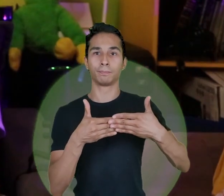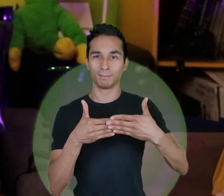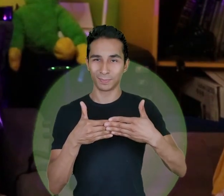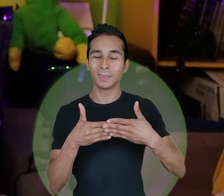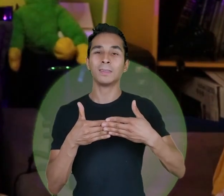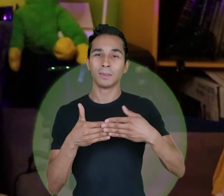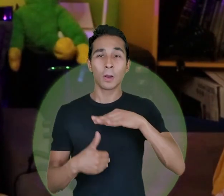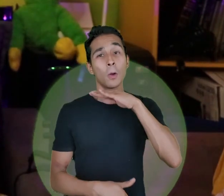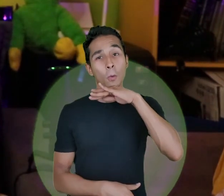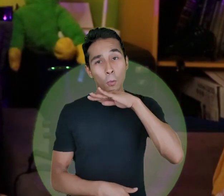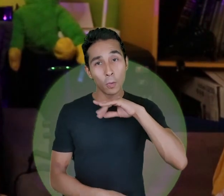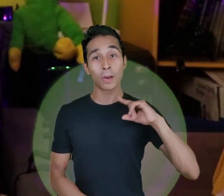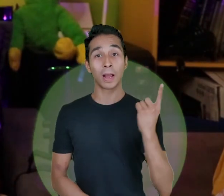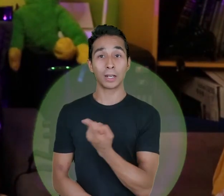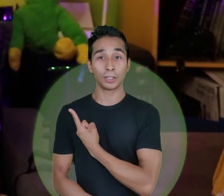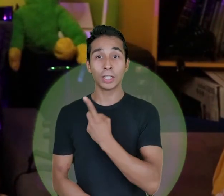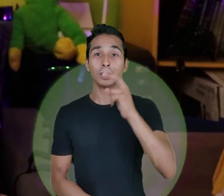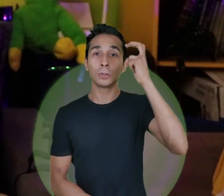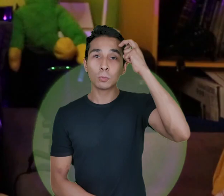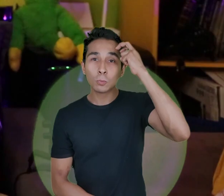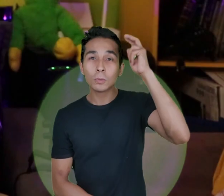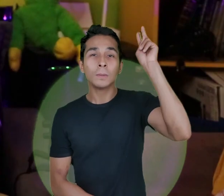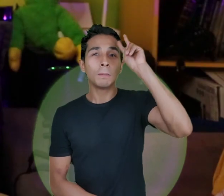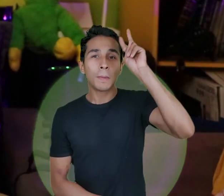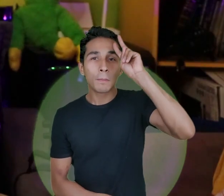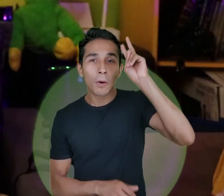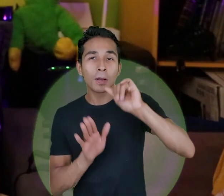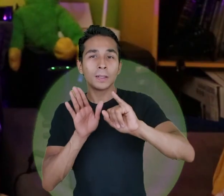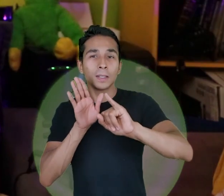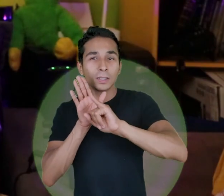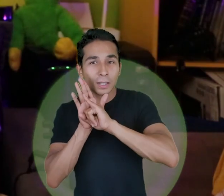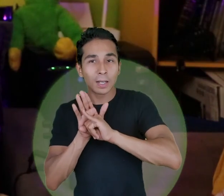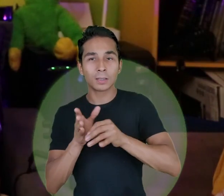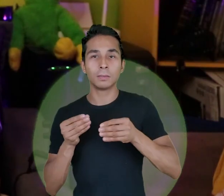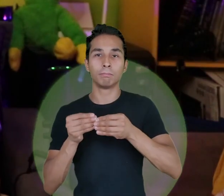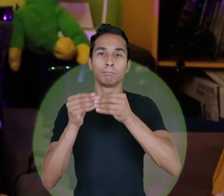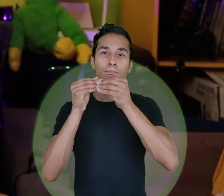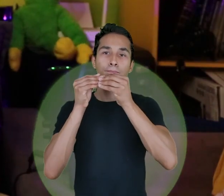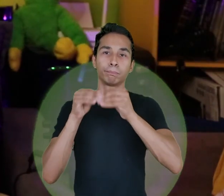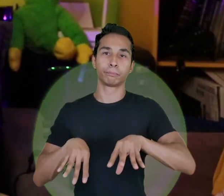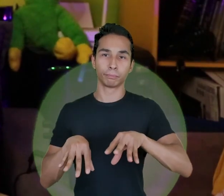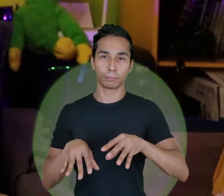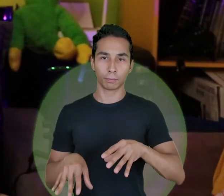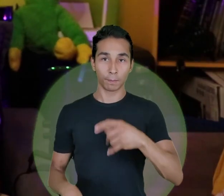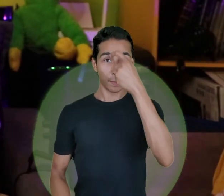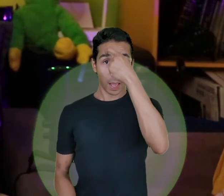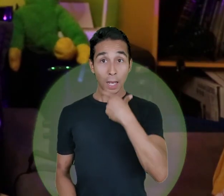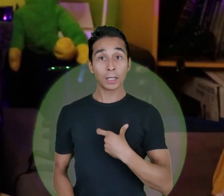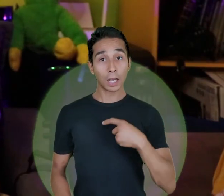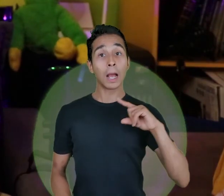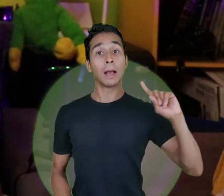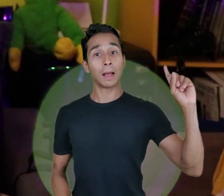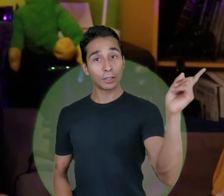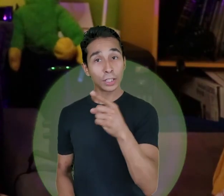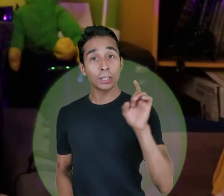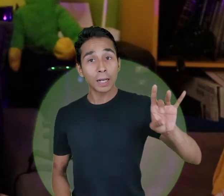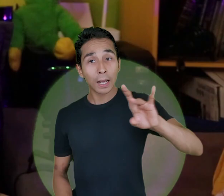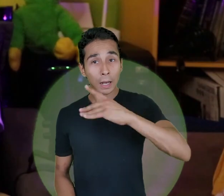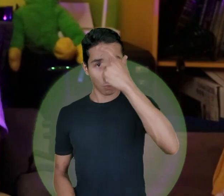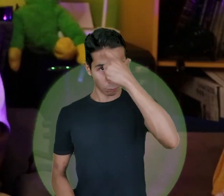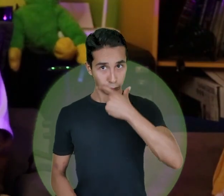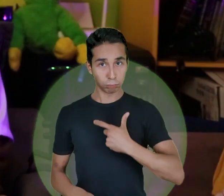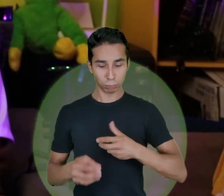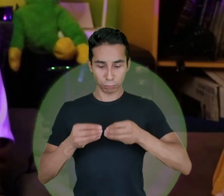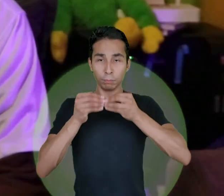nossa memória e a nossa identidade, né? Porque se a gente afeta a nossa cultura, a gente está afetando diretamente quem a gente é e como a gente lembra do que a gente é,